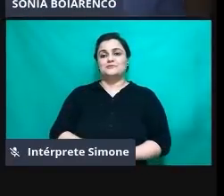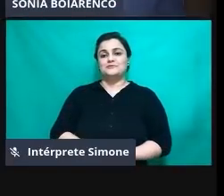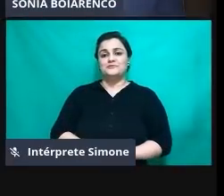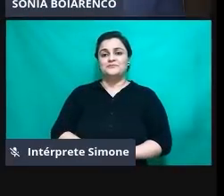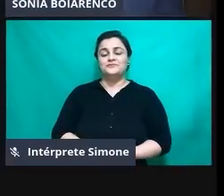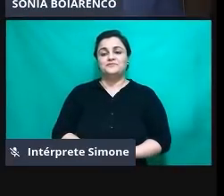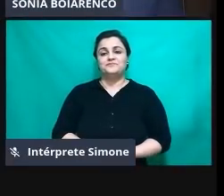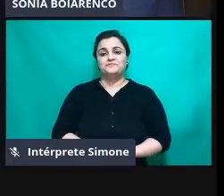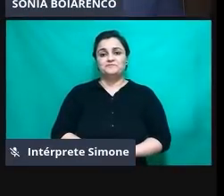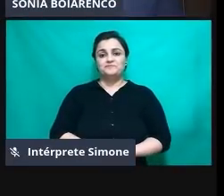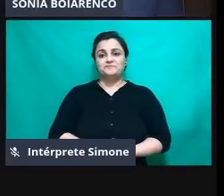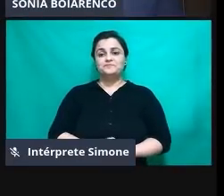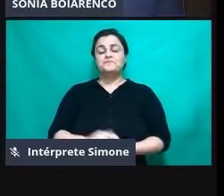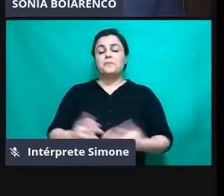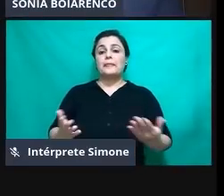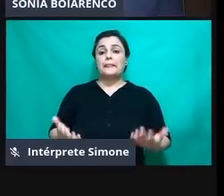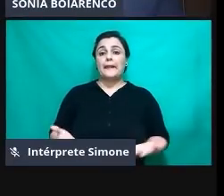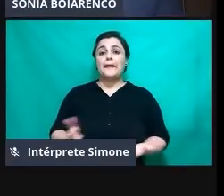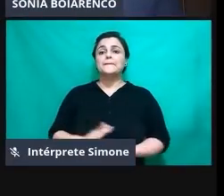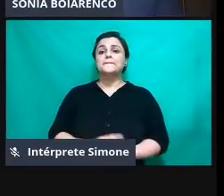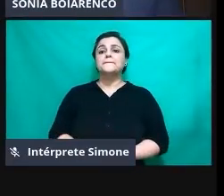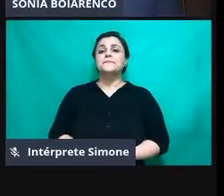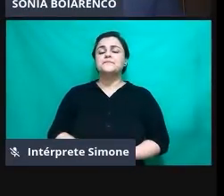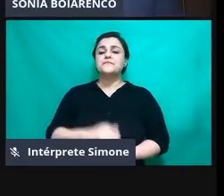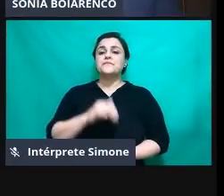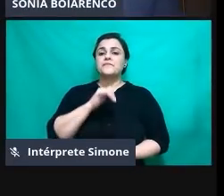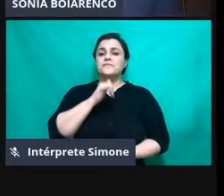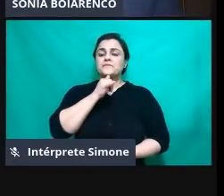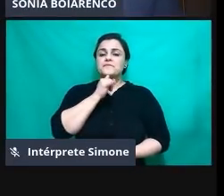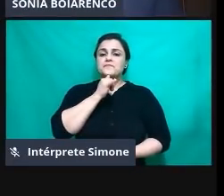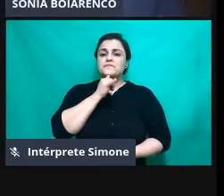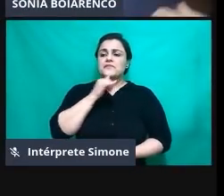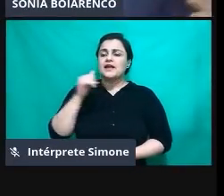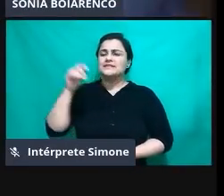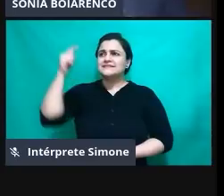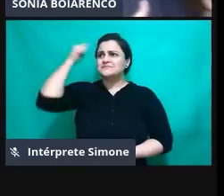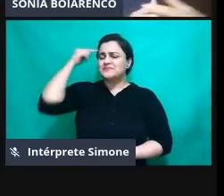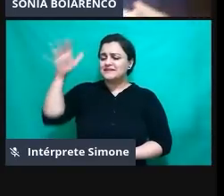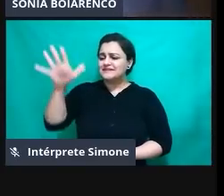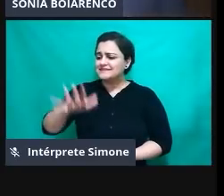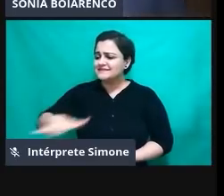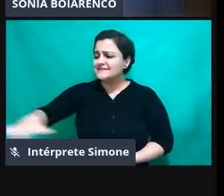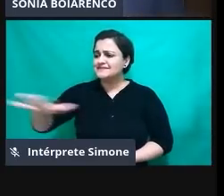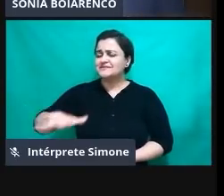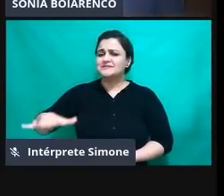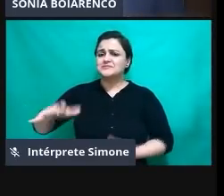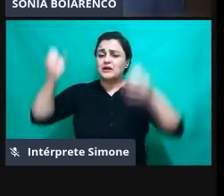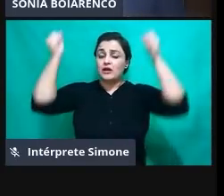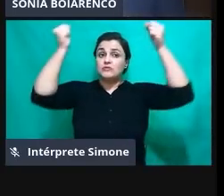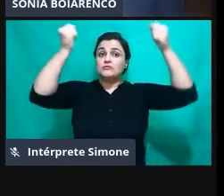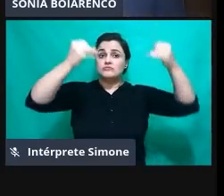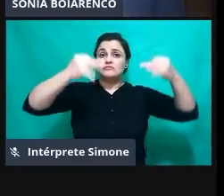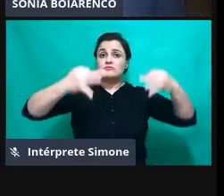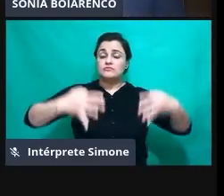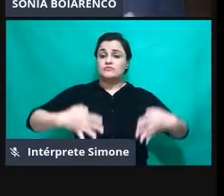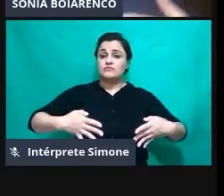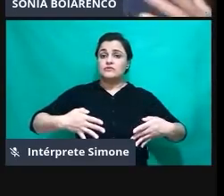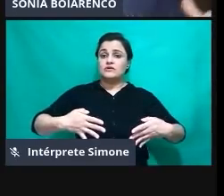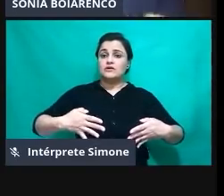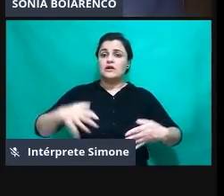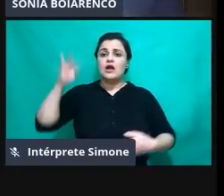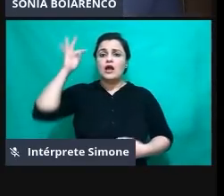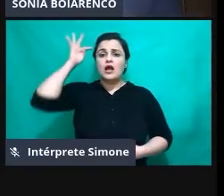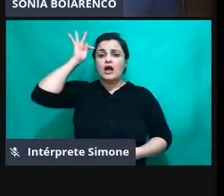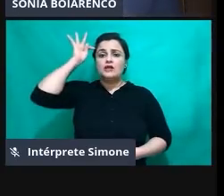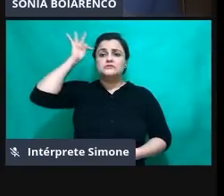é esse pensamento, né, espacial, que vem de teóricos norte-americanos, que